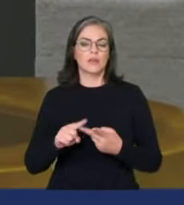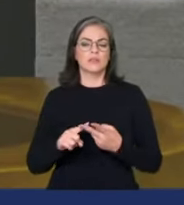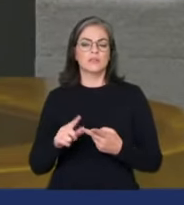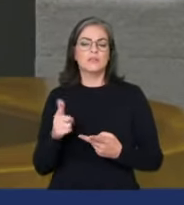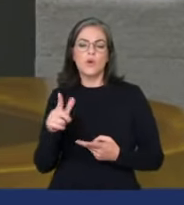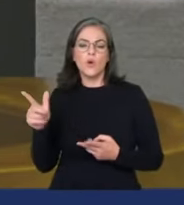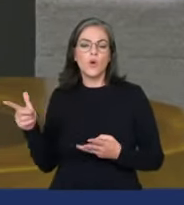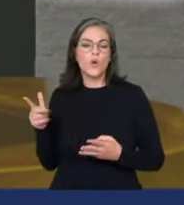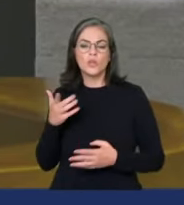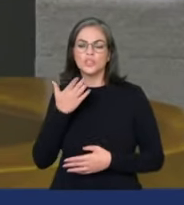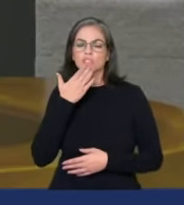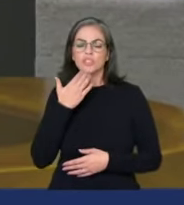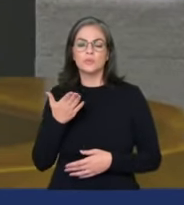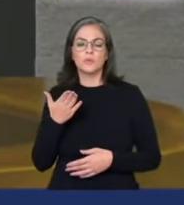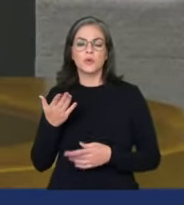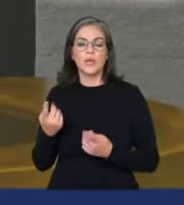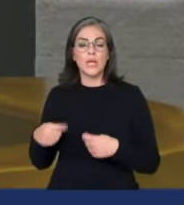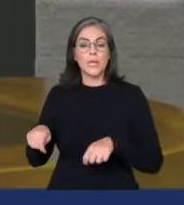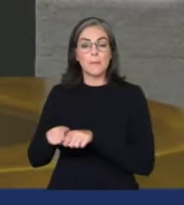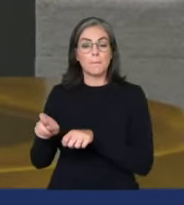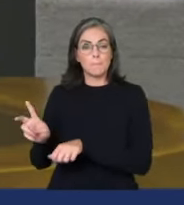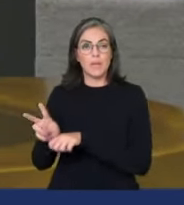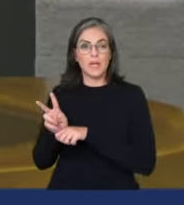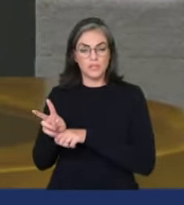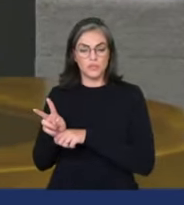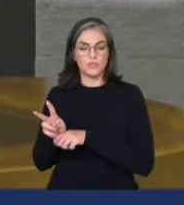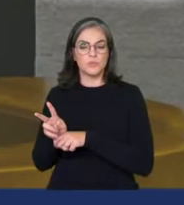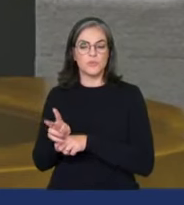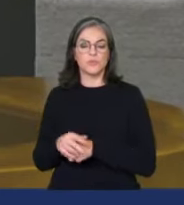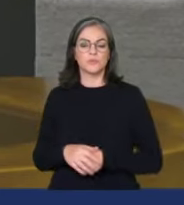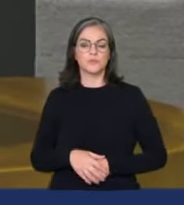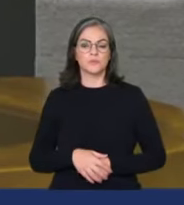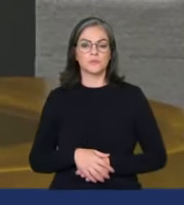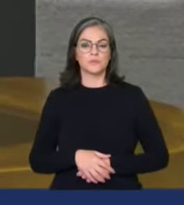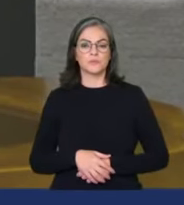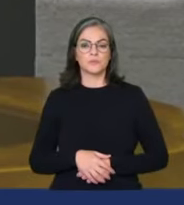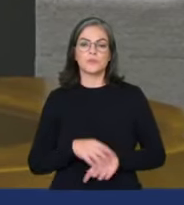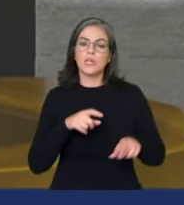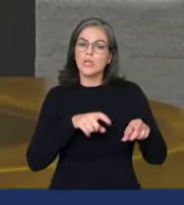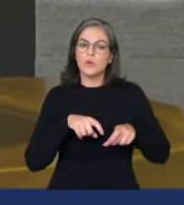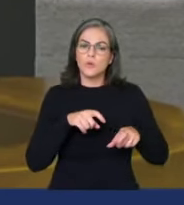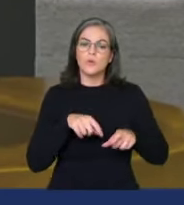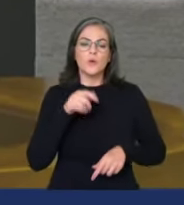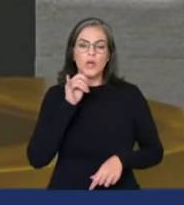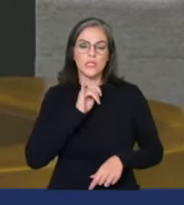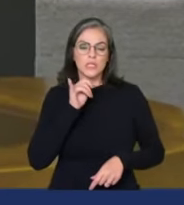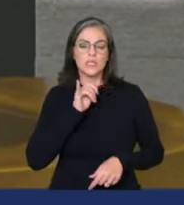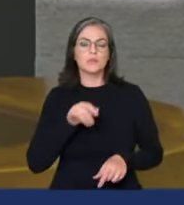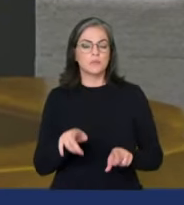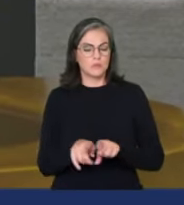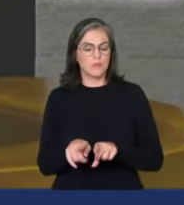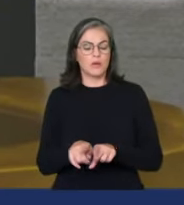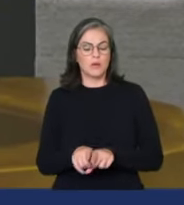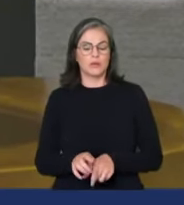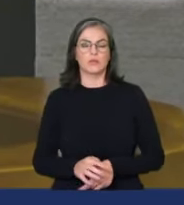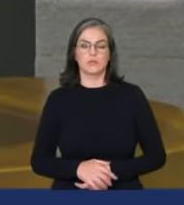os empréstimos do setor da agricultura, né? Só para concluir, presidente.